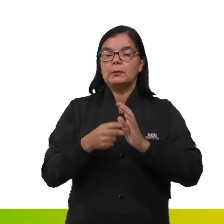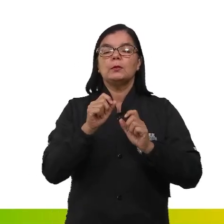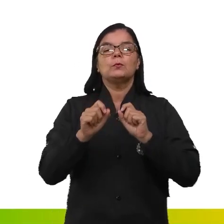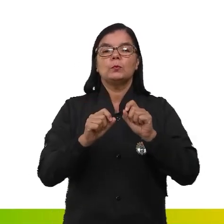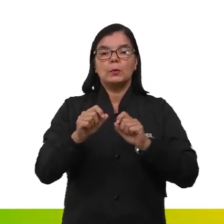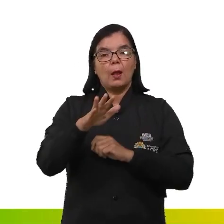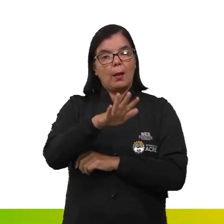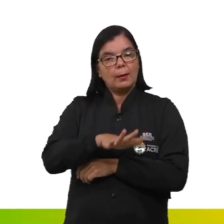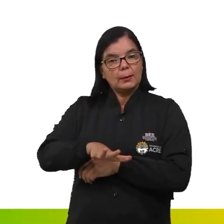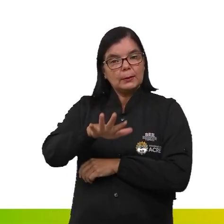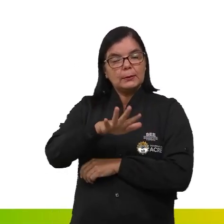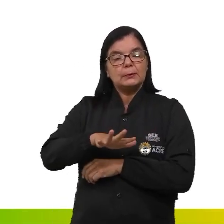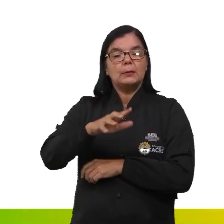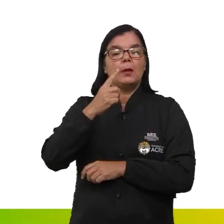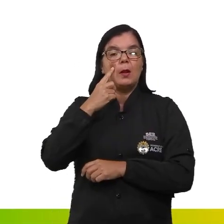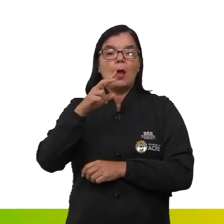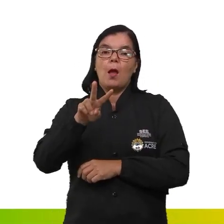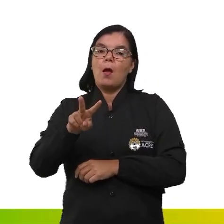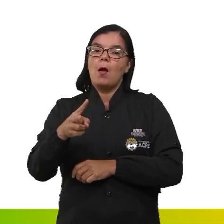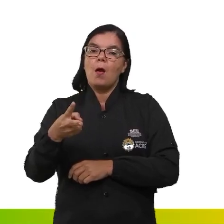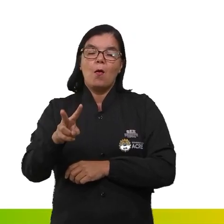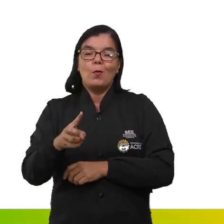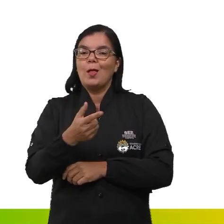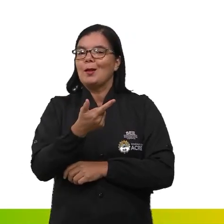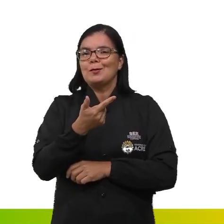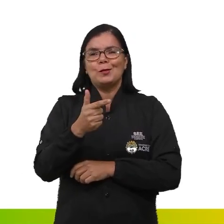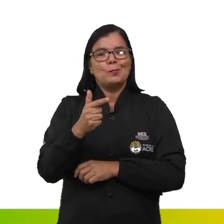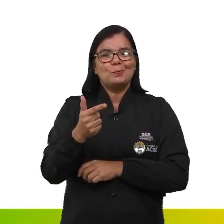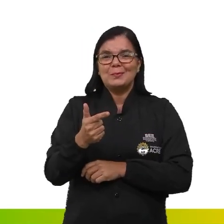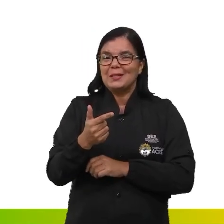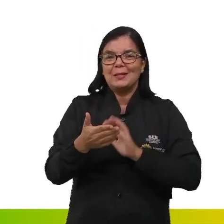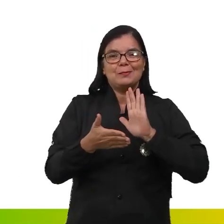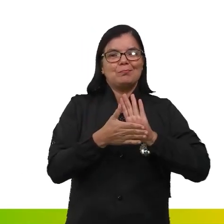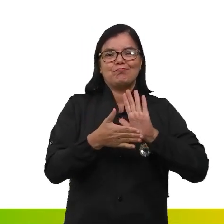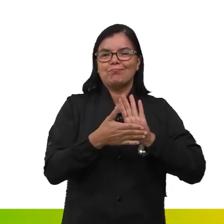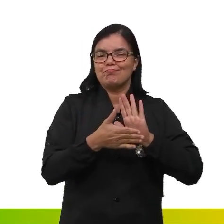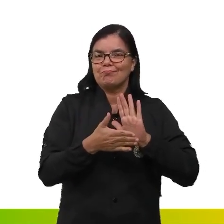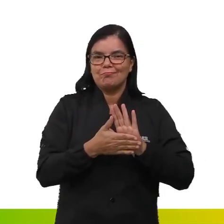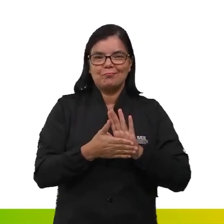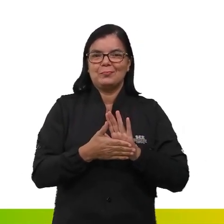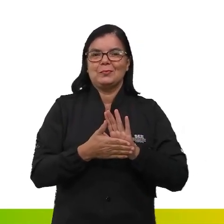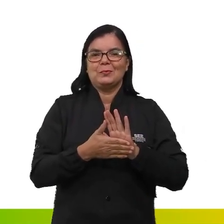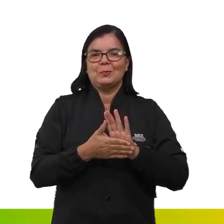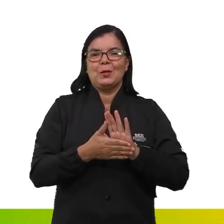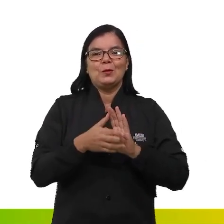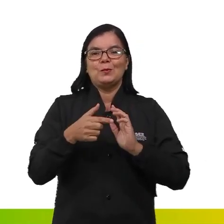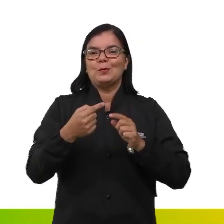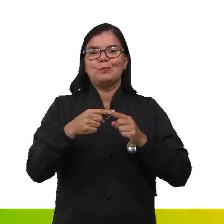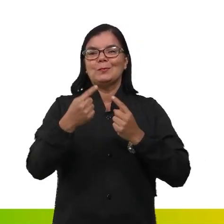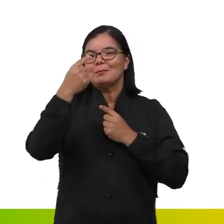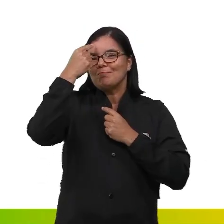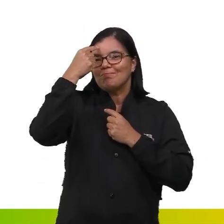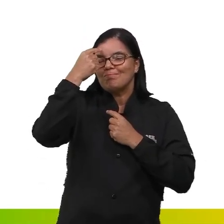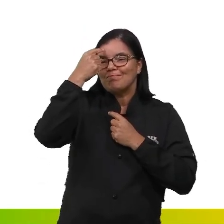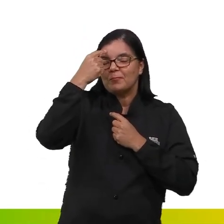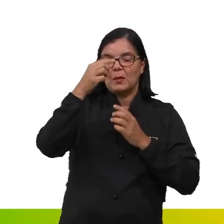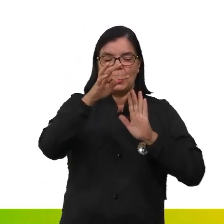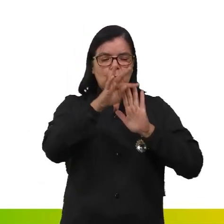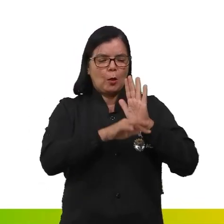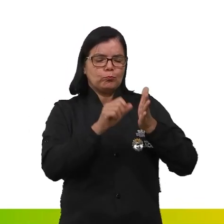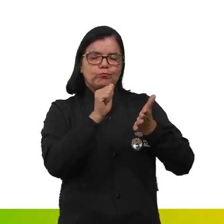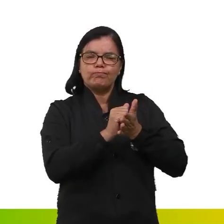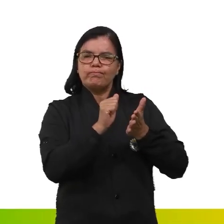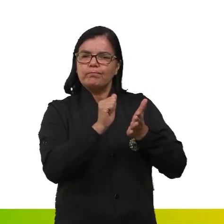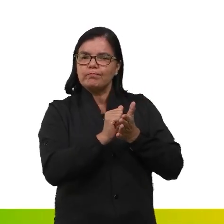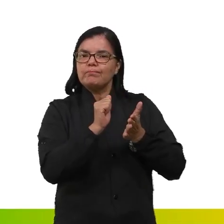que muitas vezes a ambiguidade ela não é intencional, quer dizer, a pessoa vai construindo ali um texto e,